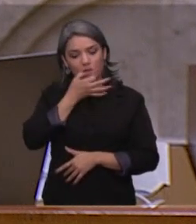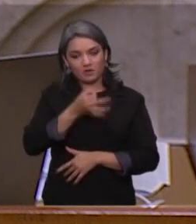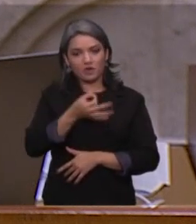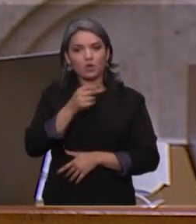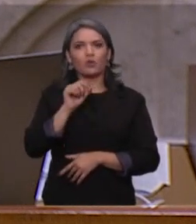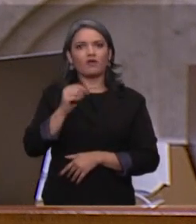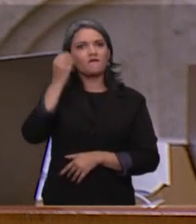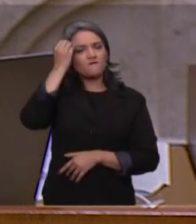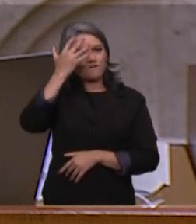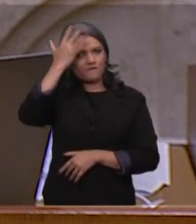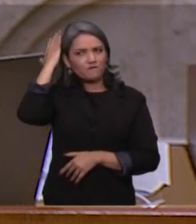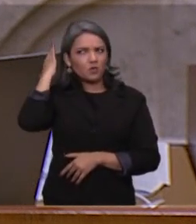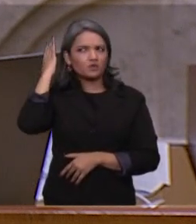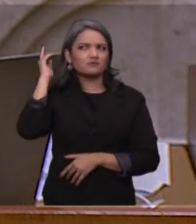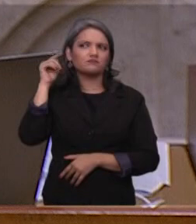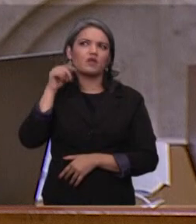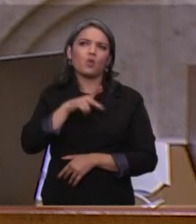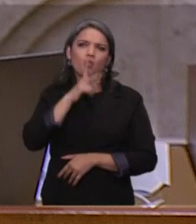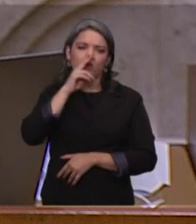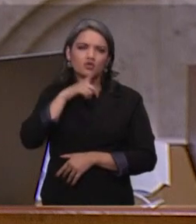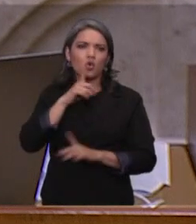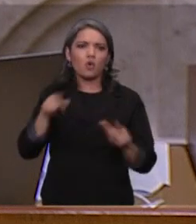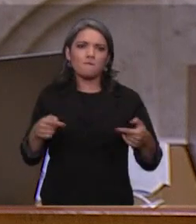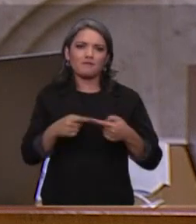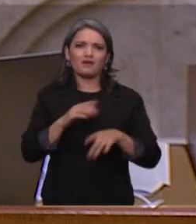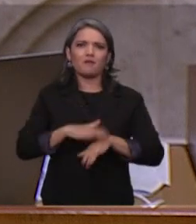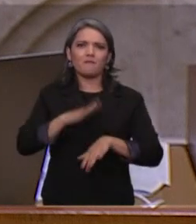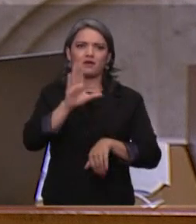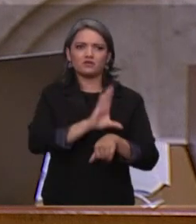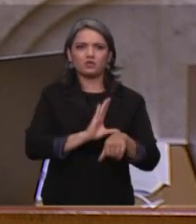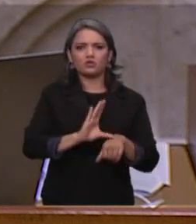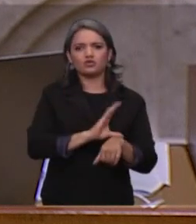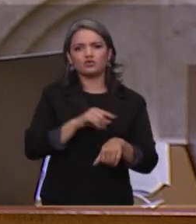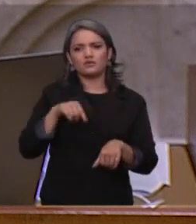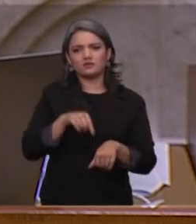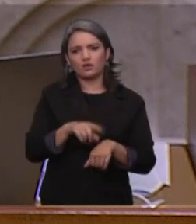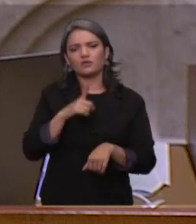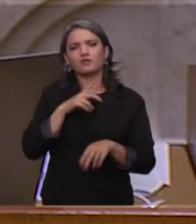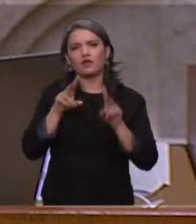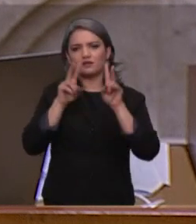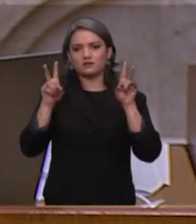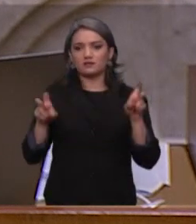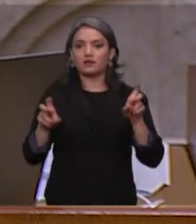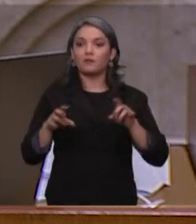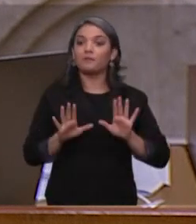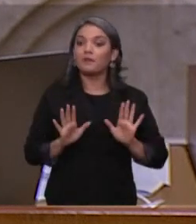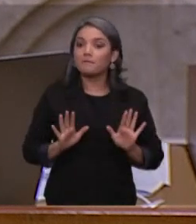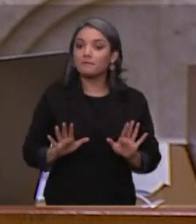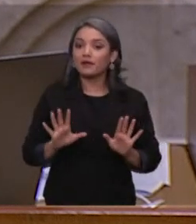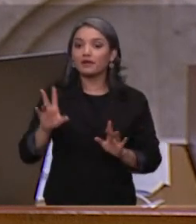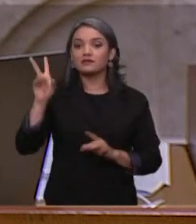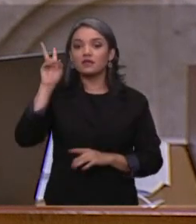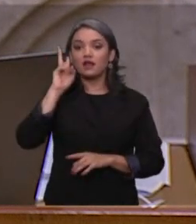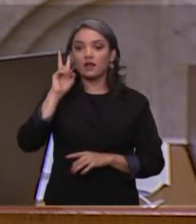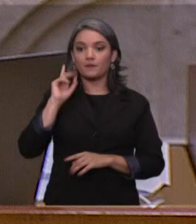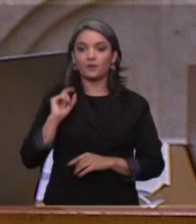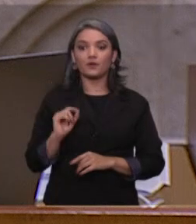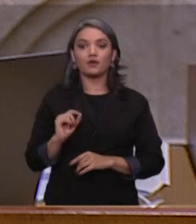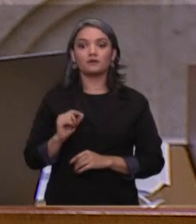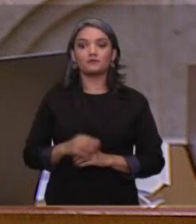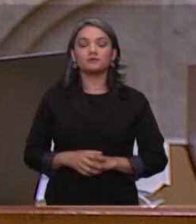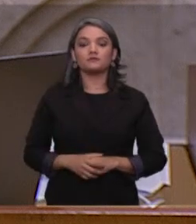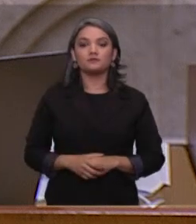atende melhor ao regime constitucional que se pretendeu implantar nessa matéria, sempre lembrando que